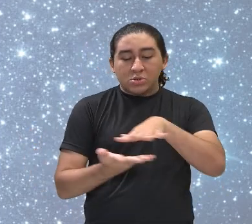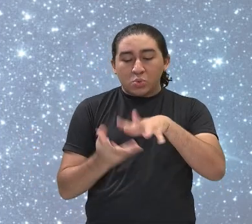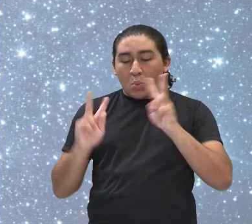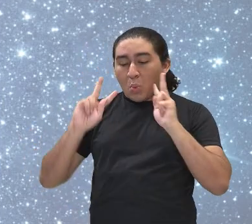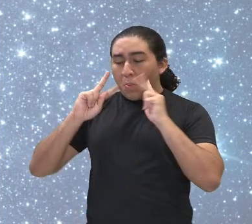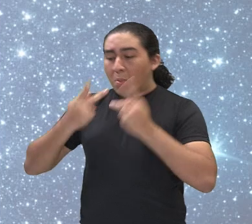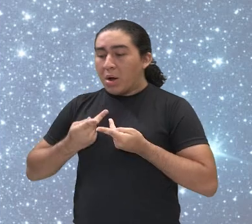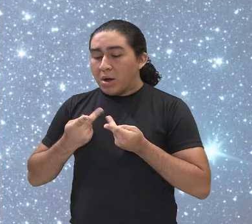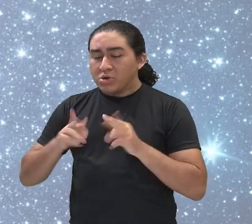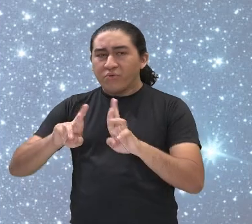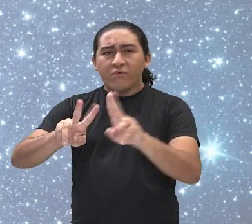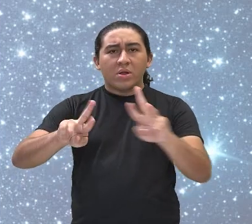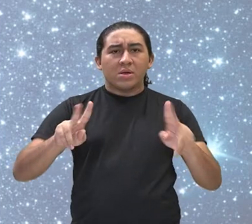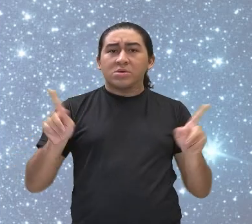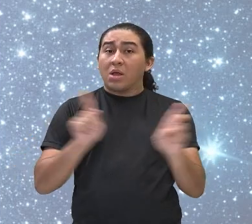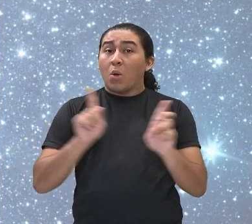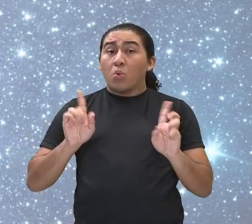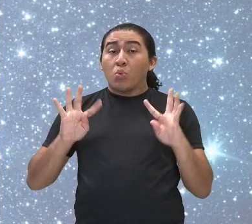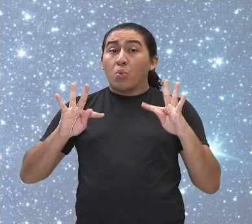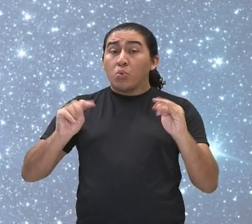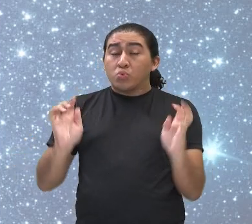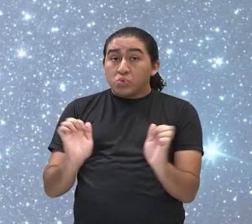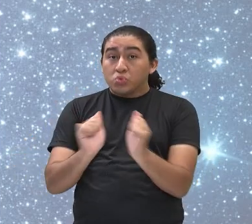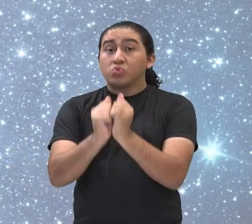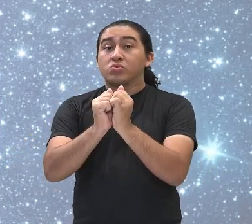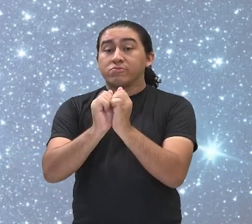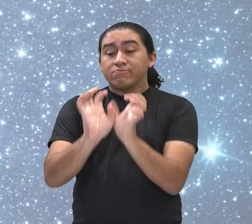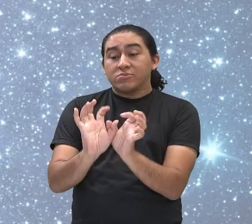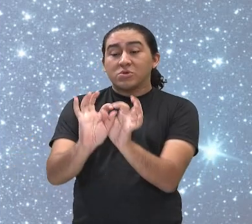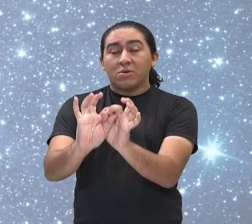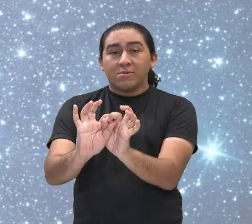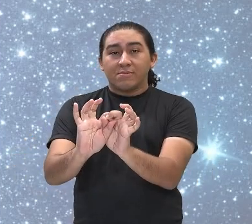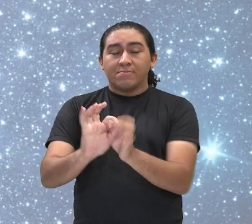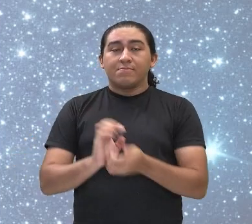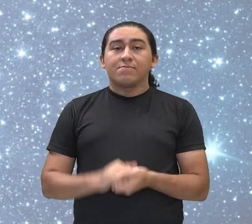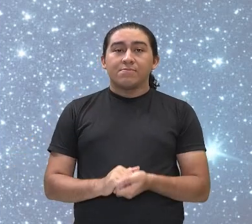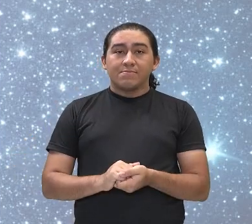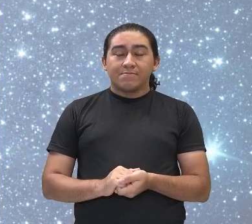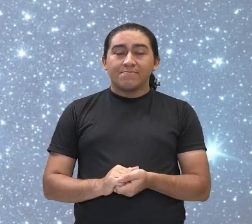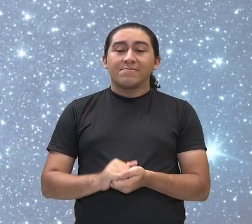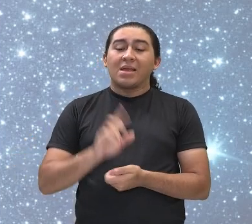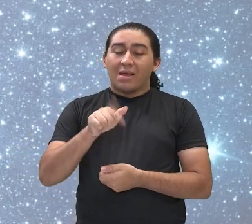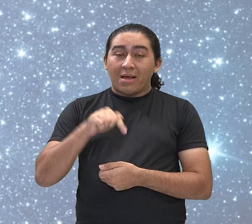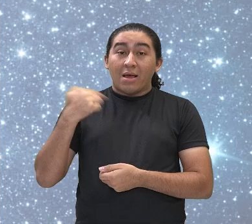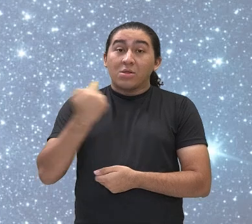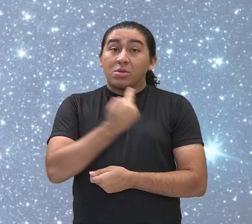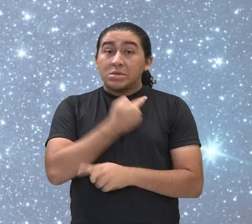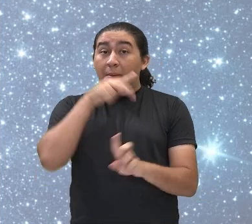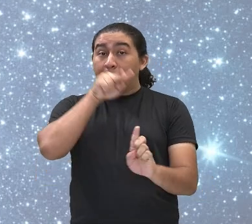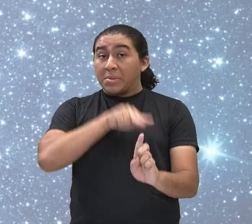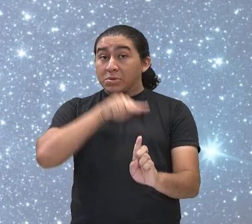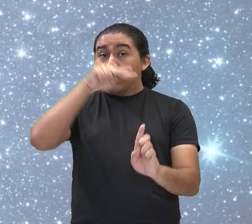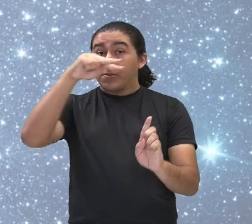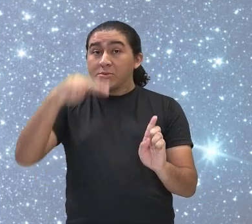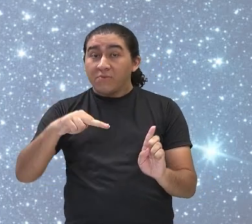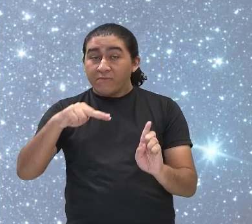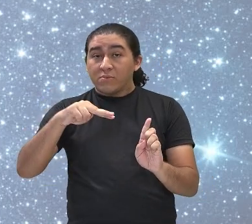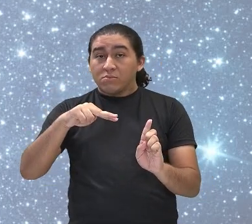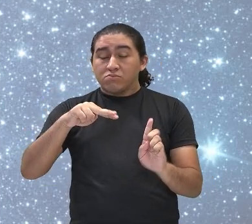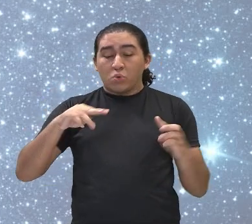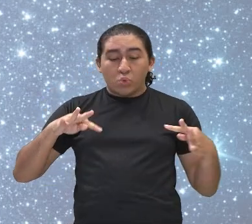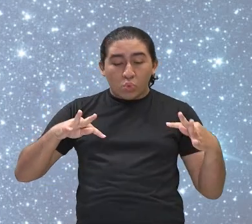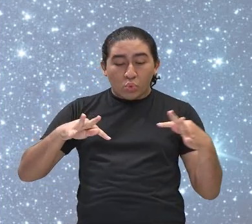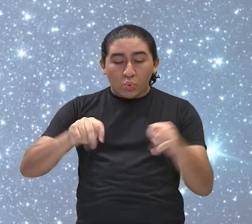todos um só, uma unidade. Assim, a gente enxerga que parte disso